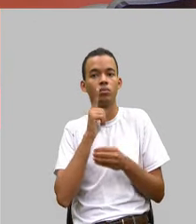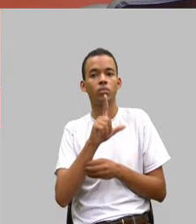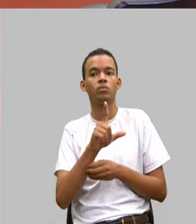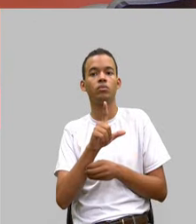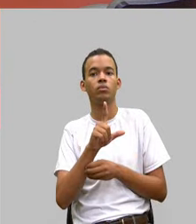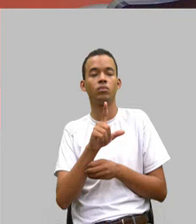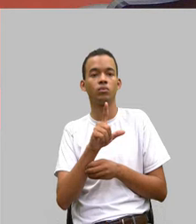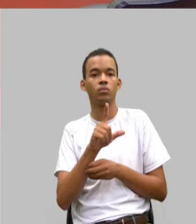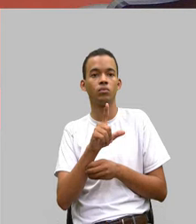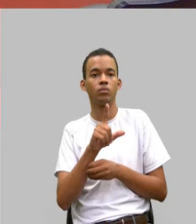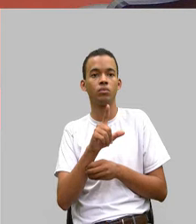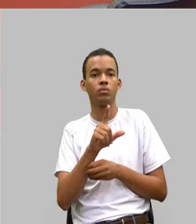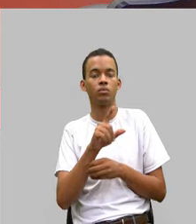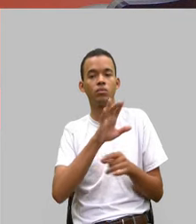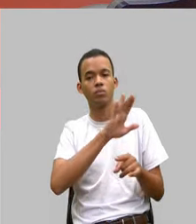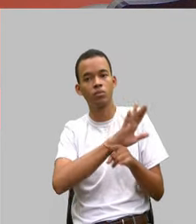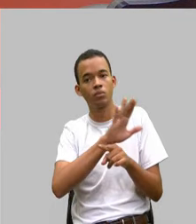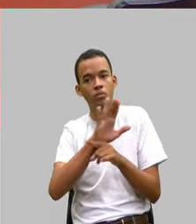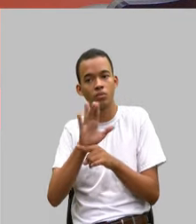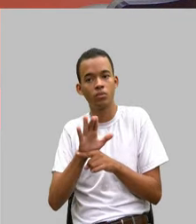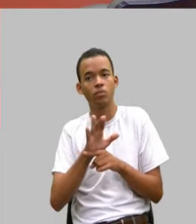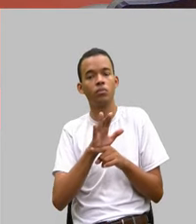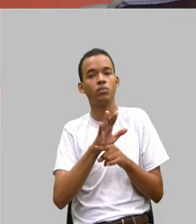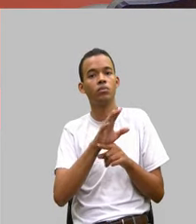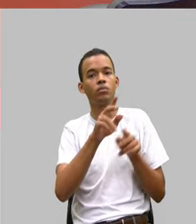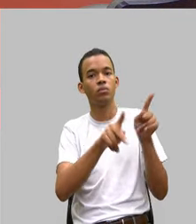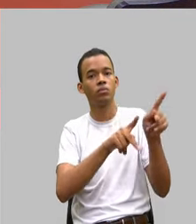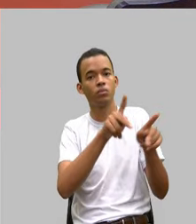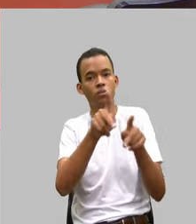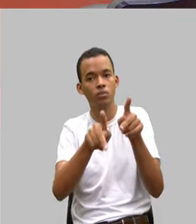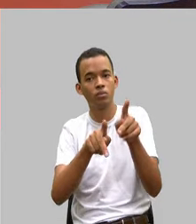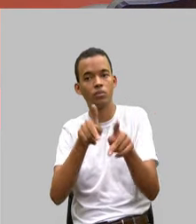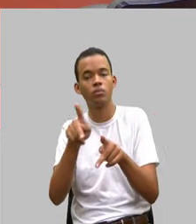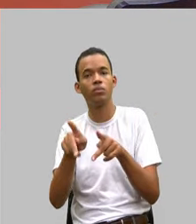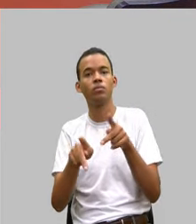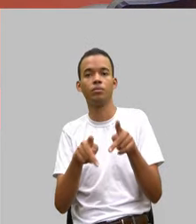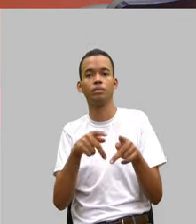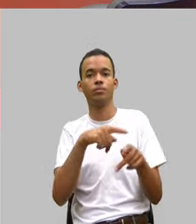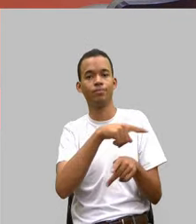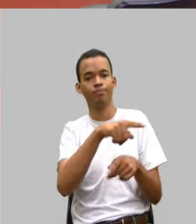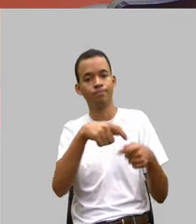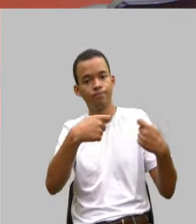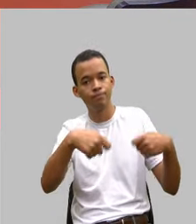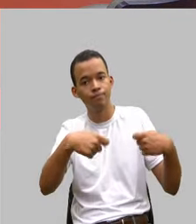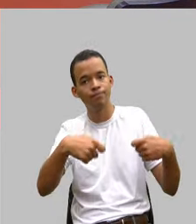essas pessoas que que precisam disso que a gente tá fazendo aqui hoje muito